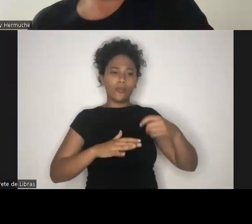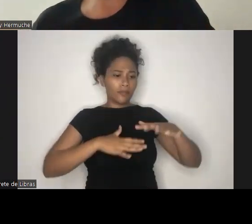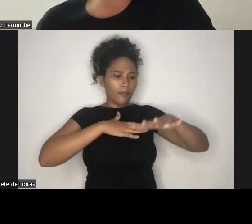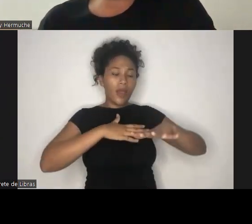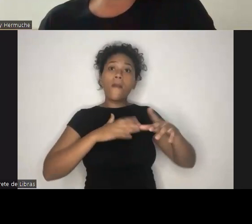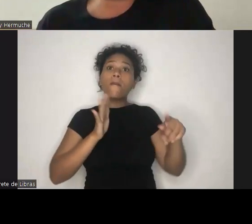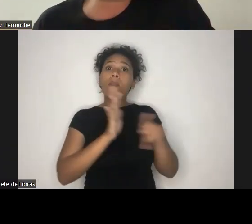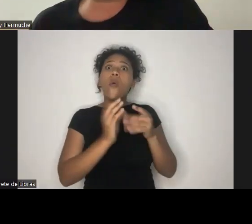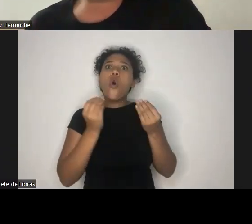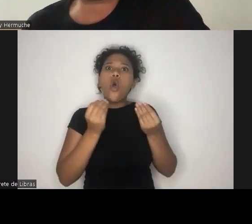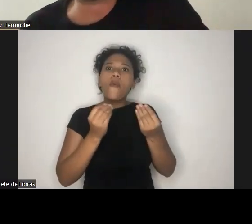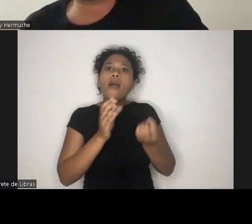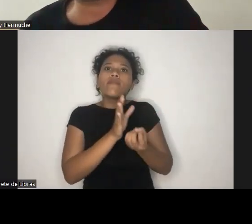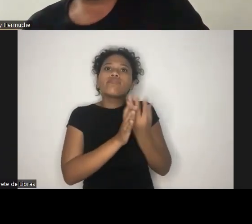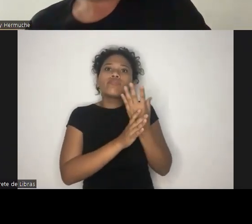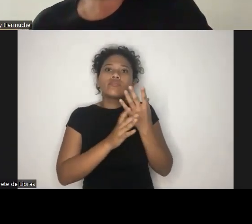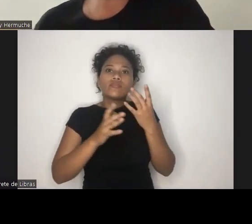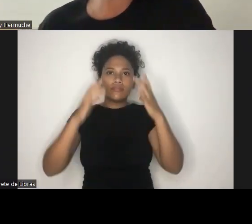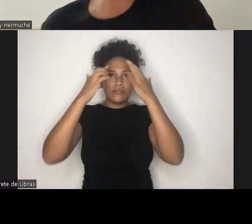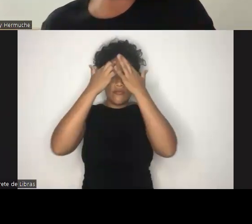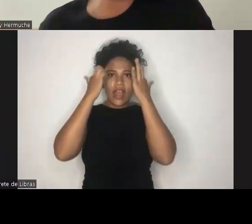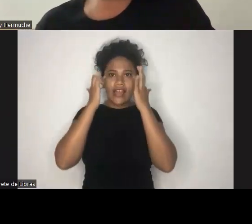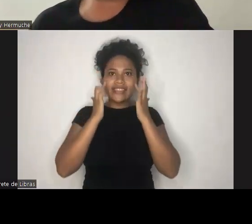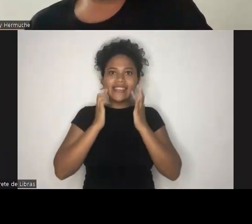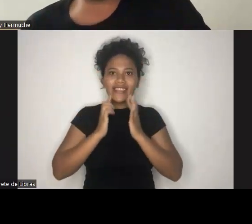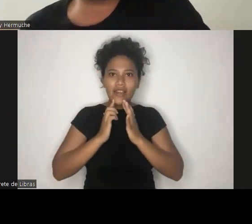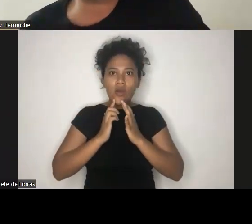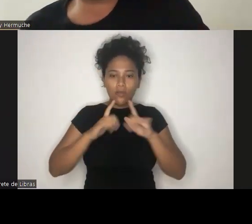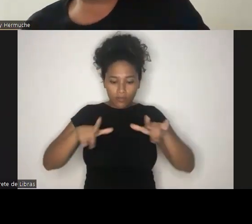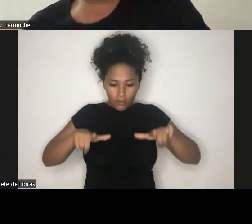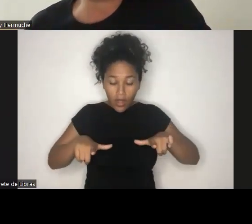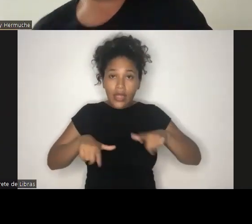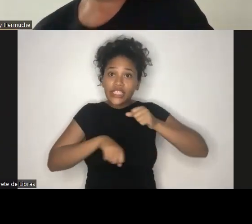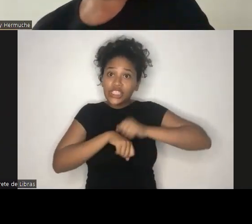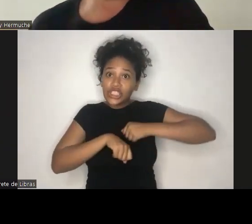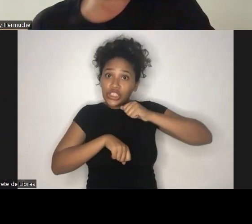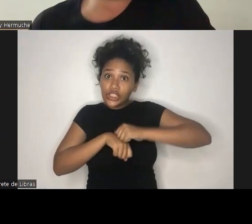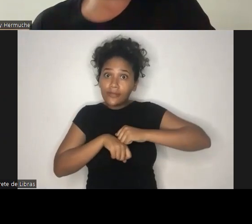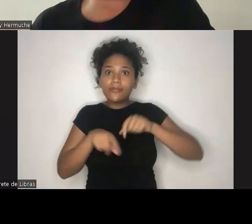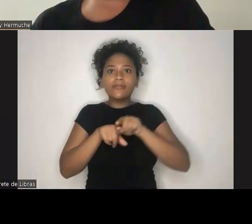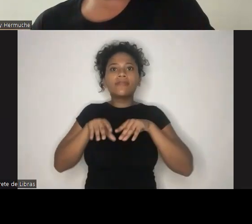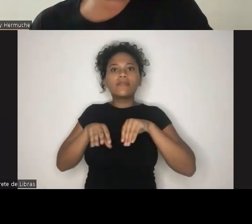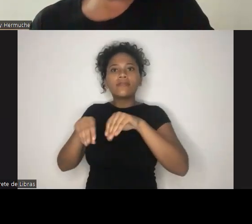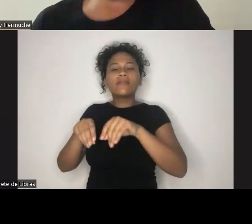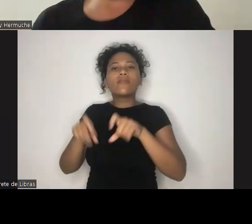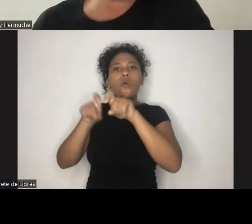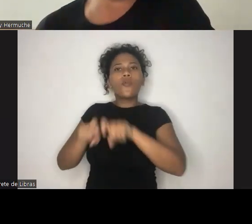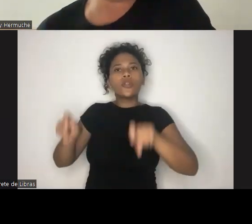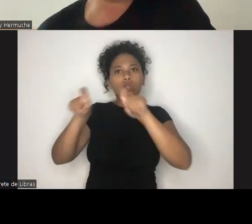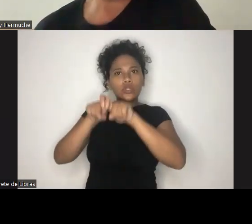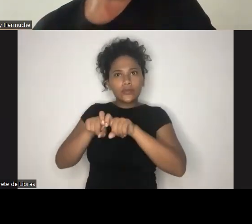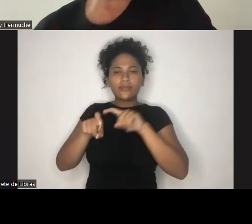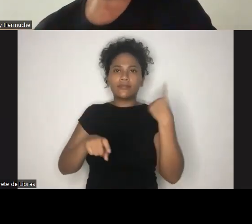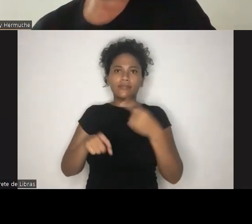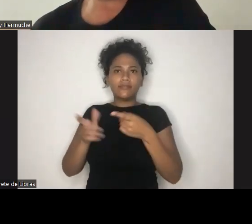em cima de superfície rígida e também com manipulação de superfície computadorizada que a gente pesquisa